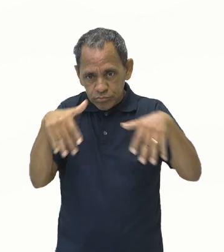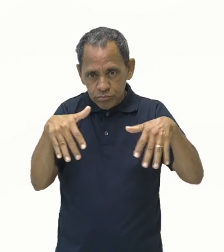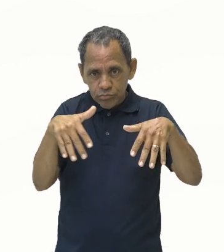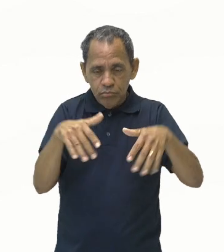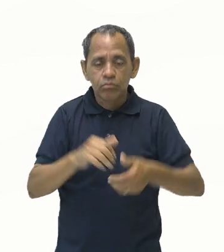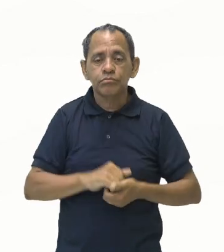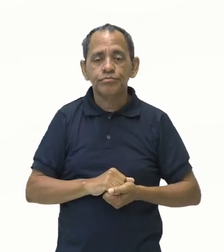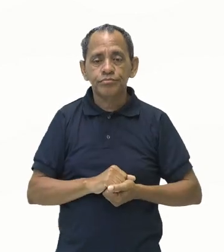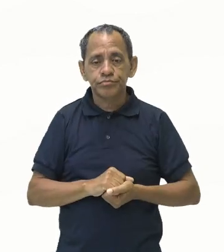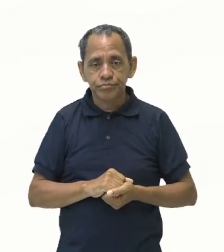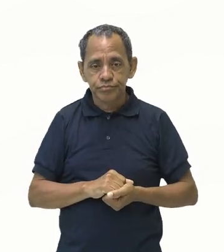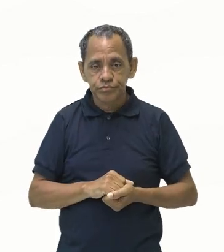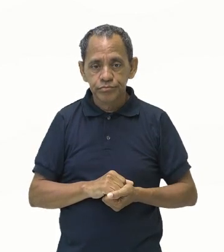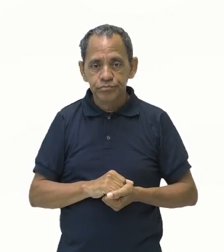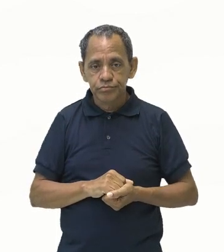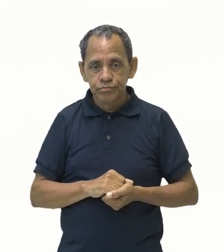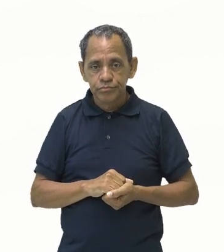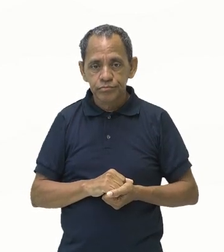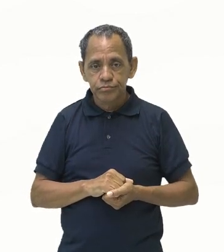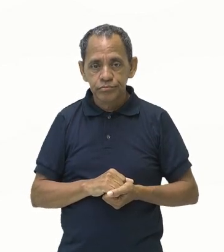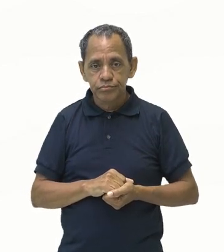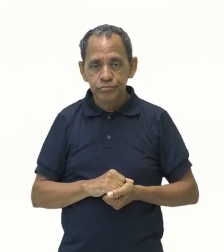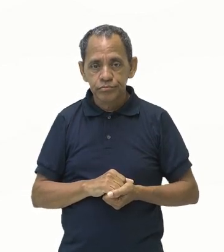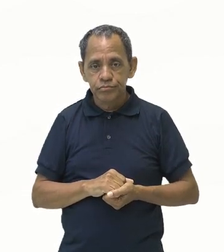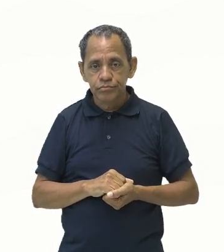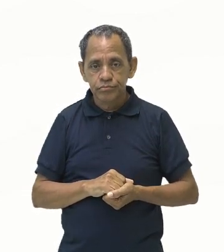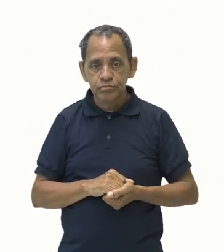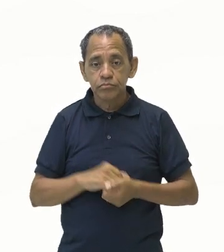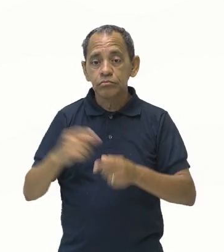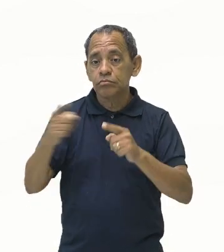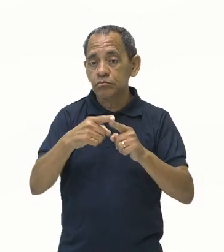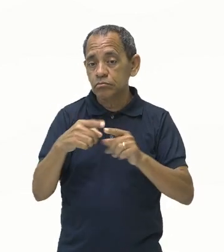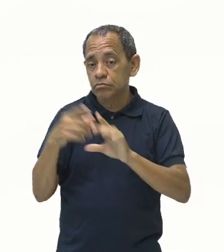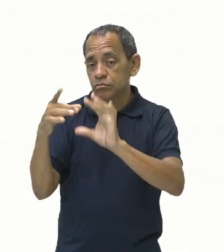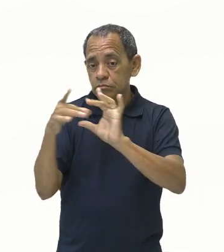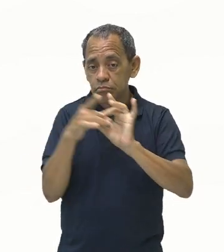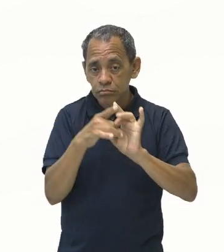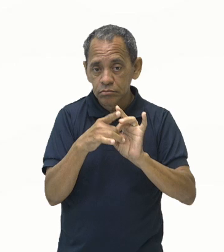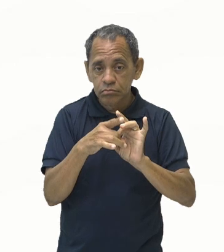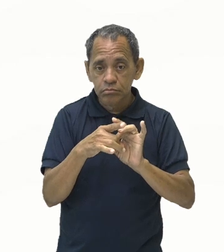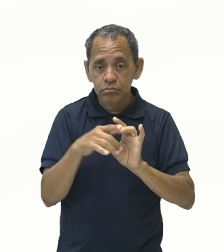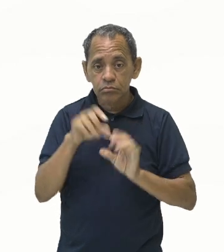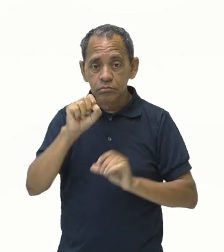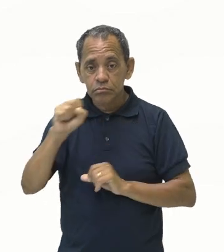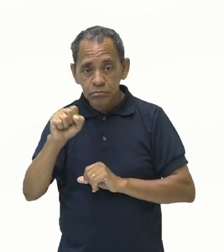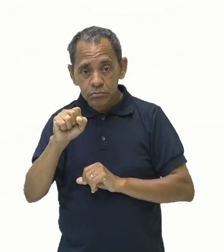vou colocar aqui disposição, tipo de ligação,